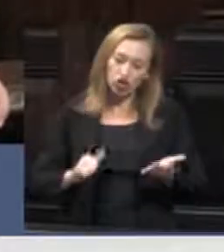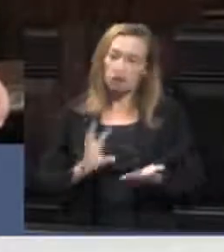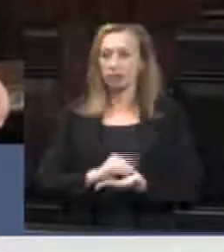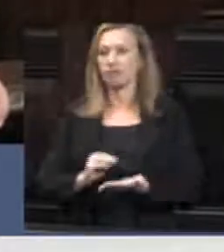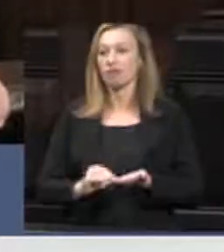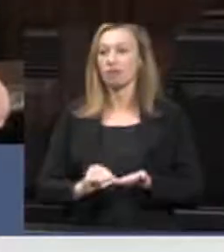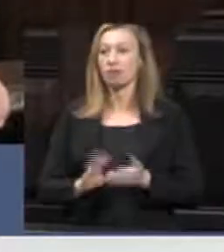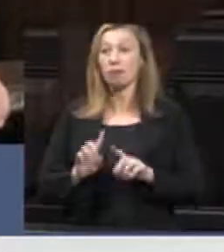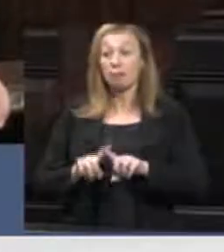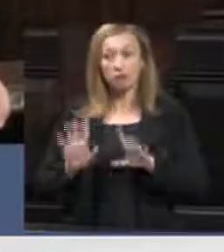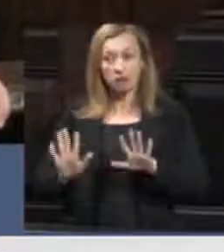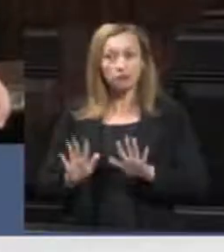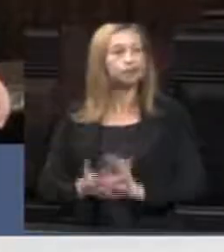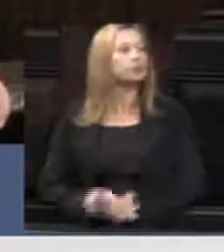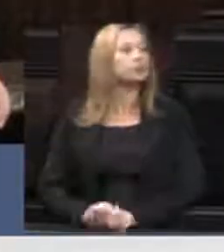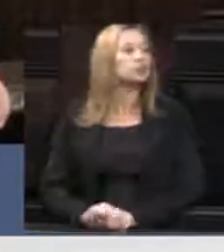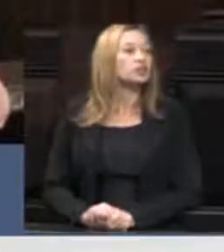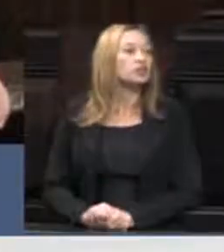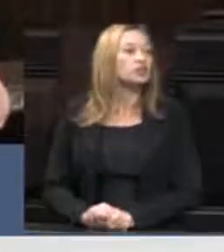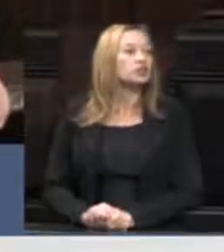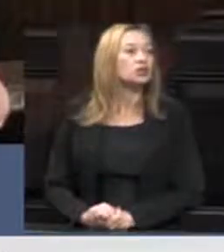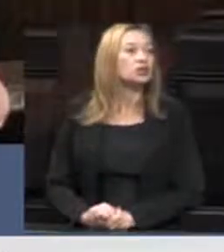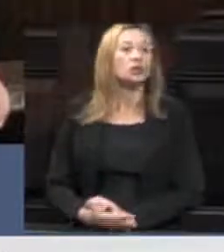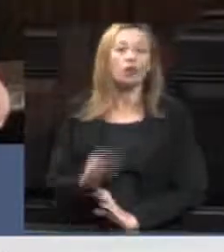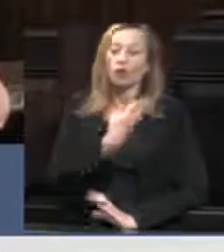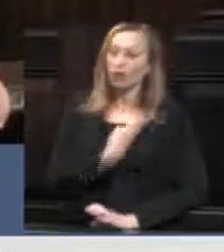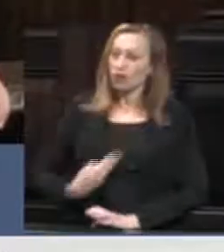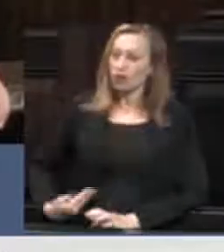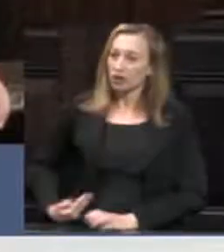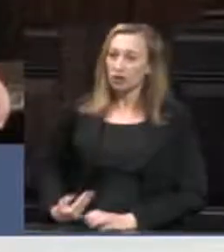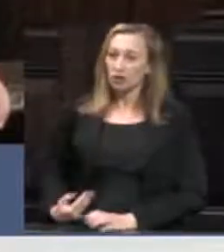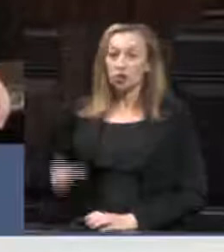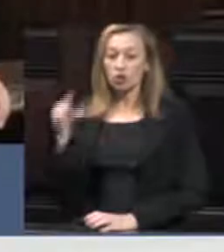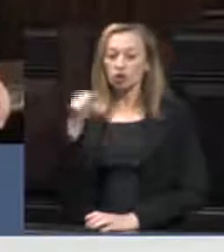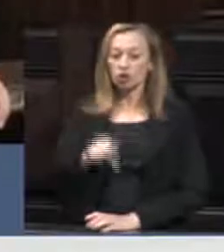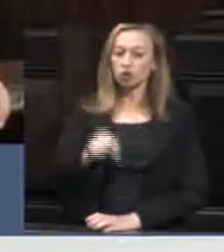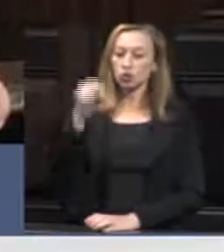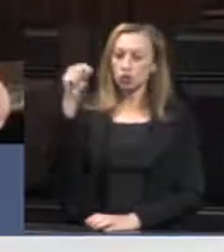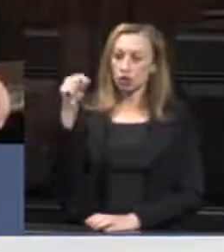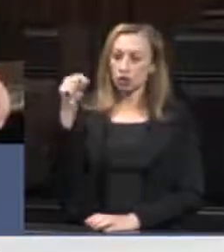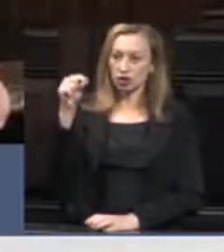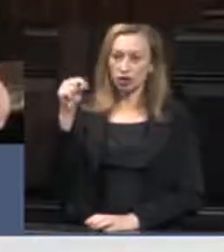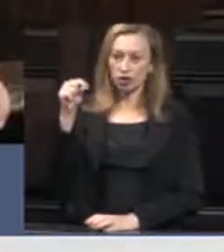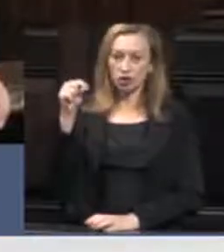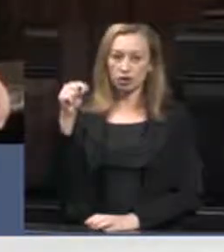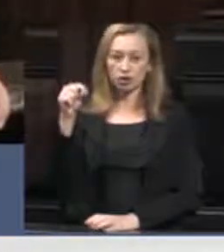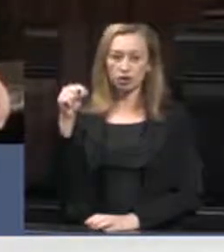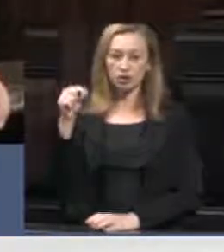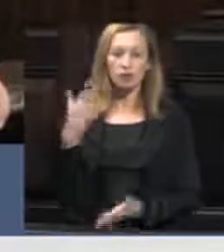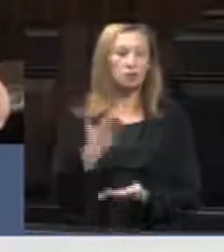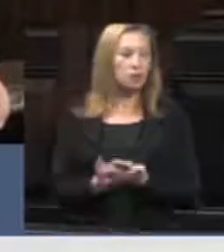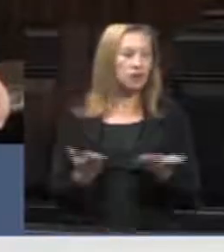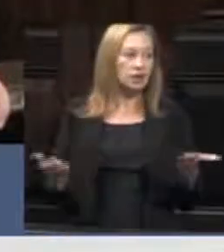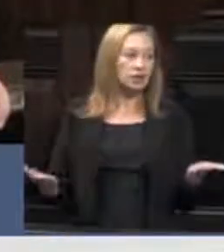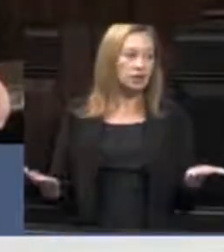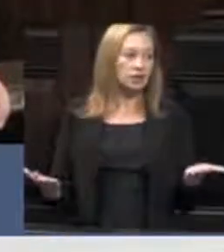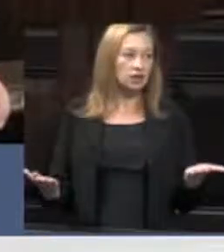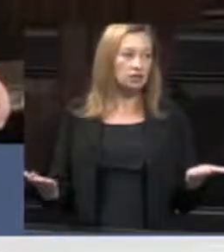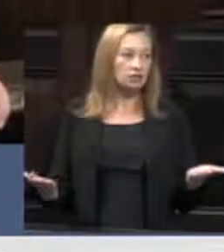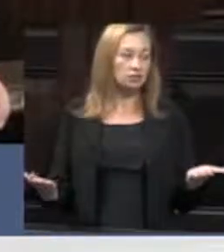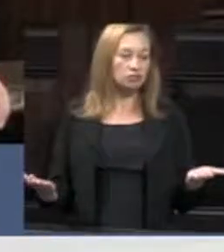por causa disso que o governador eleito perdeu a credencial de